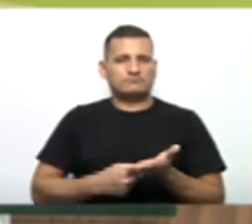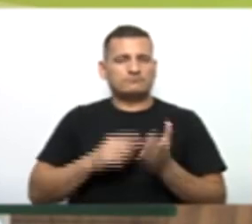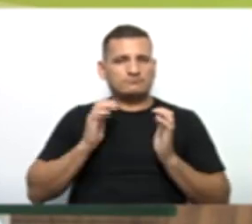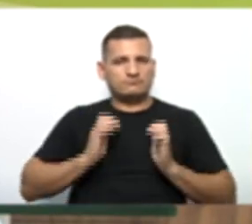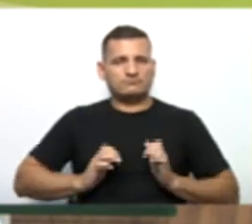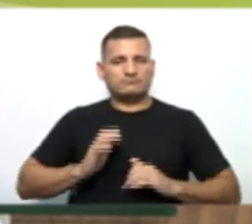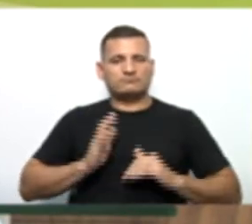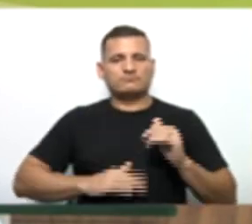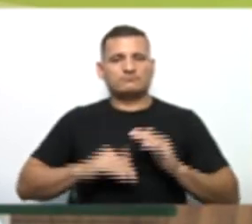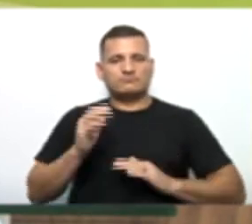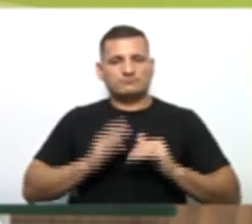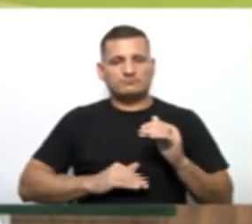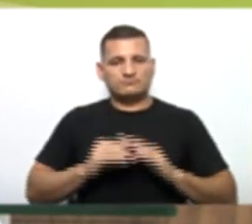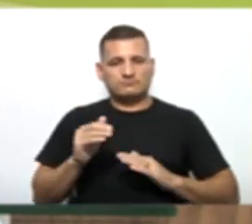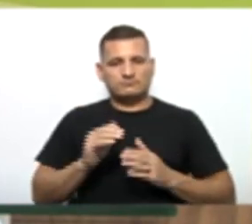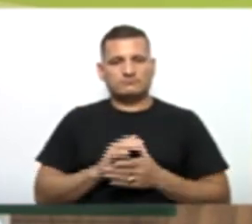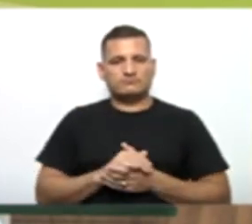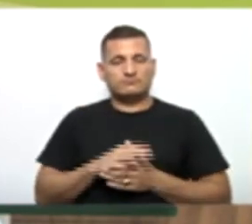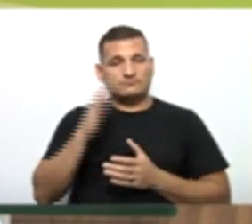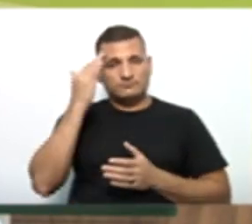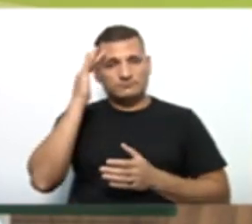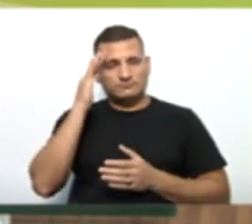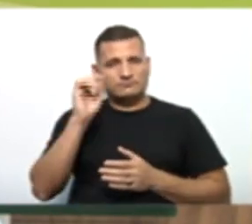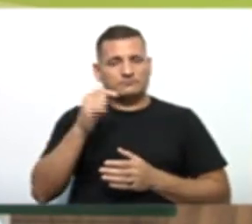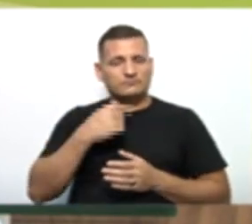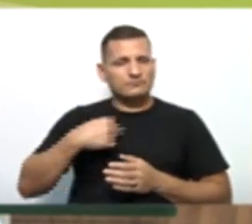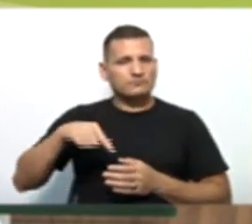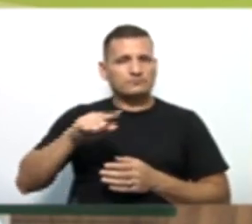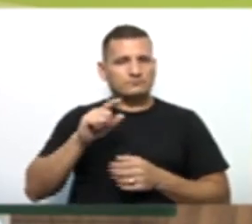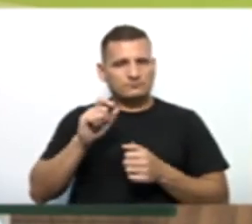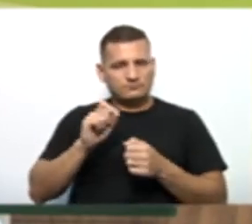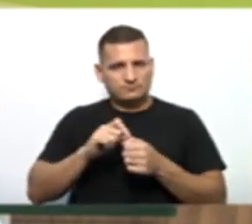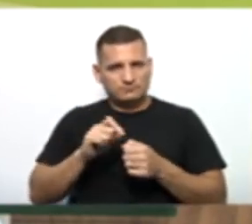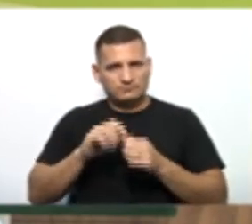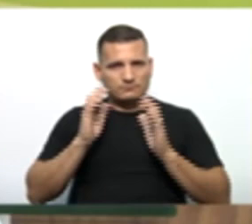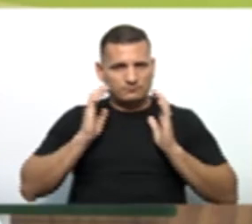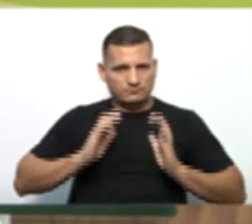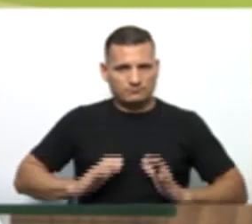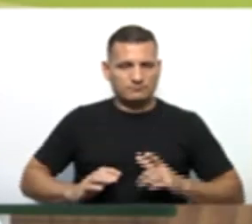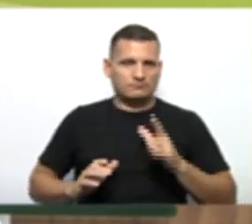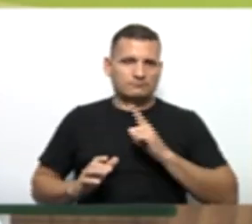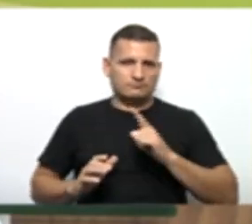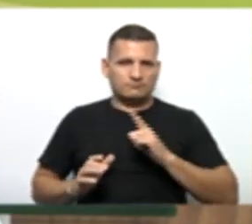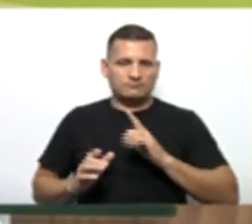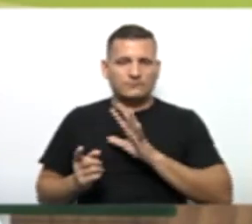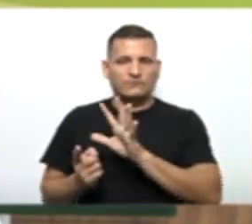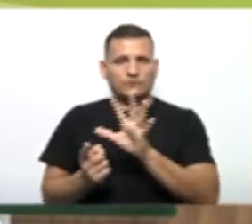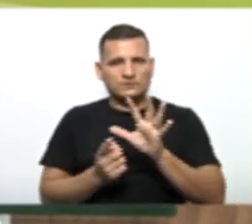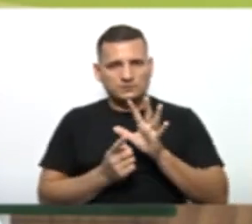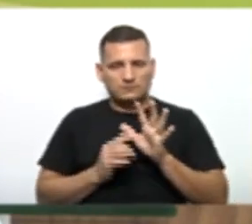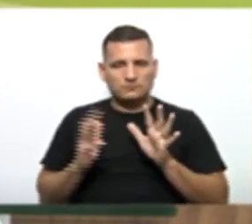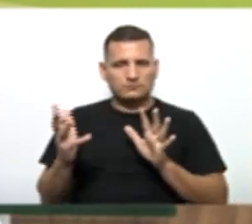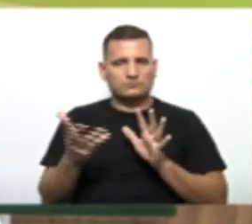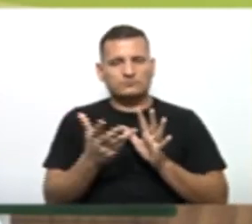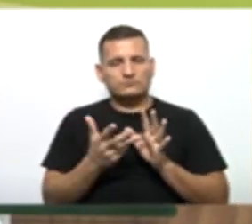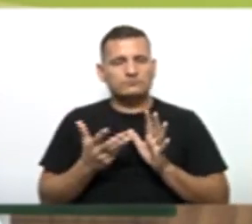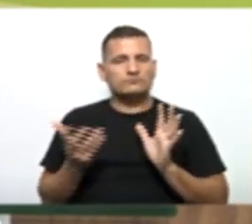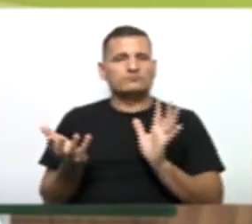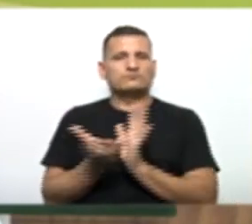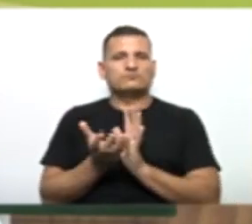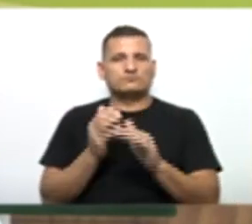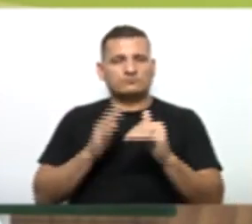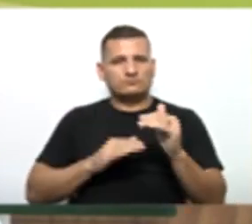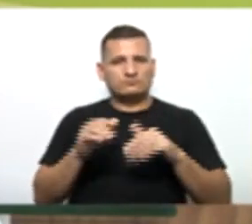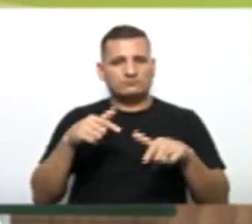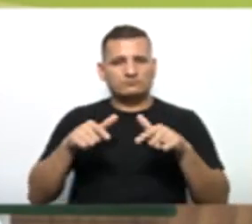profissional compreender que a nossa ação afeta diretamente toda o conjunto profissional que